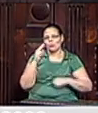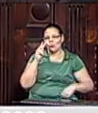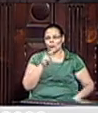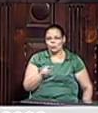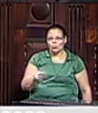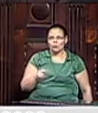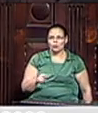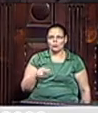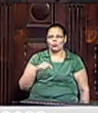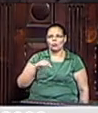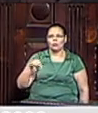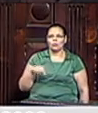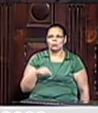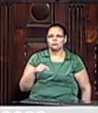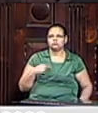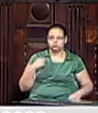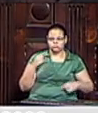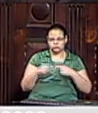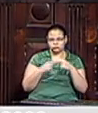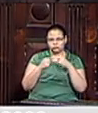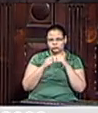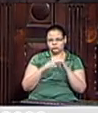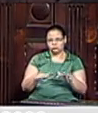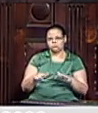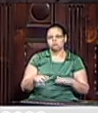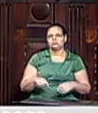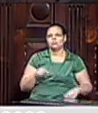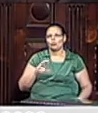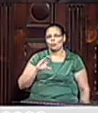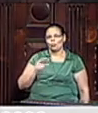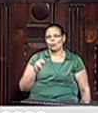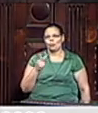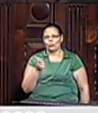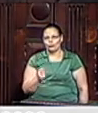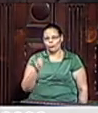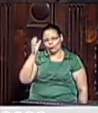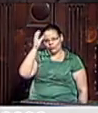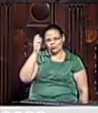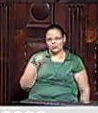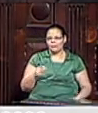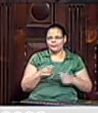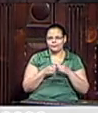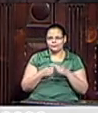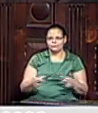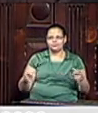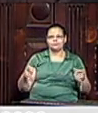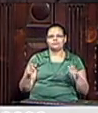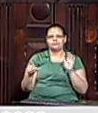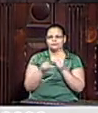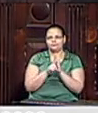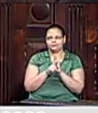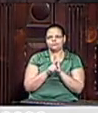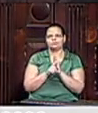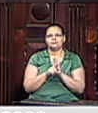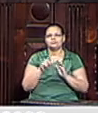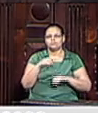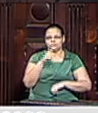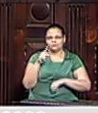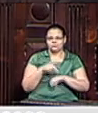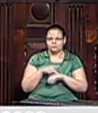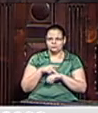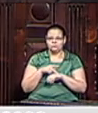Olhemos para a nossa linha sucessória. Eduardo Cunha era o maior traficante legislativo da história desse